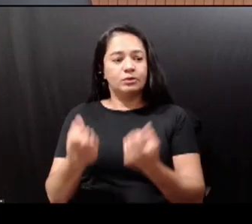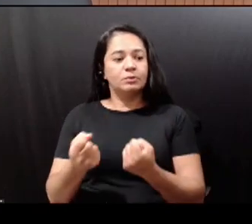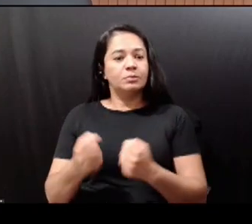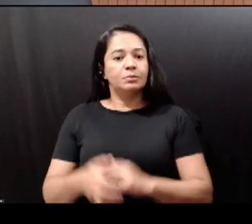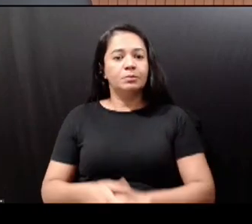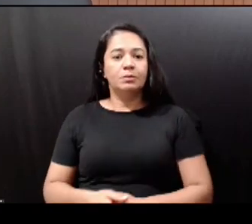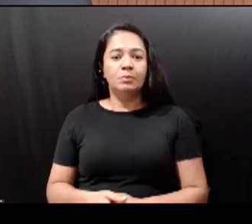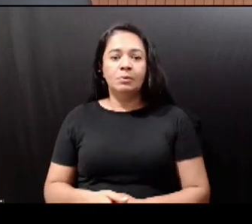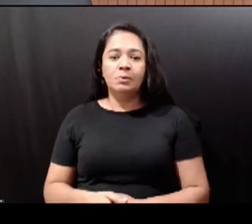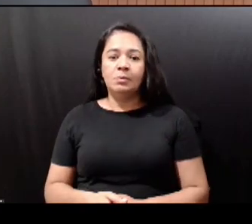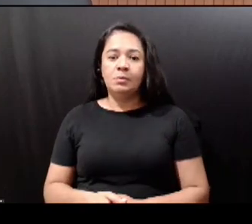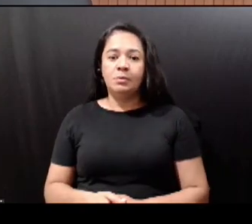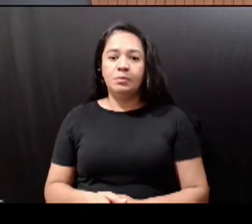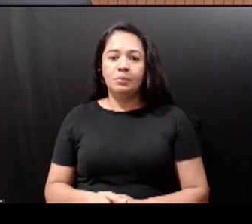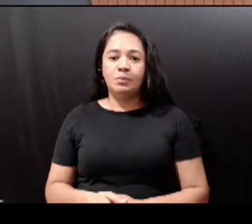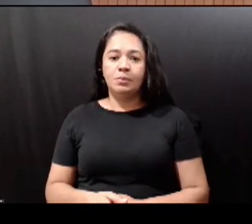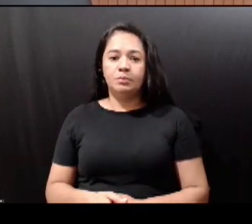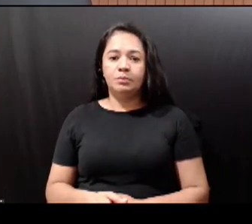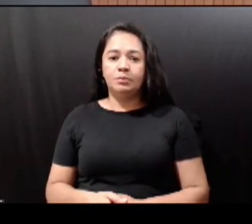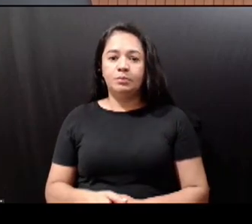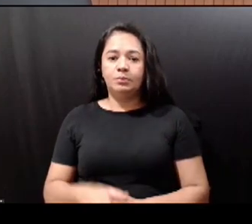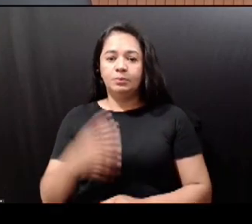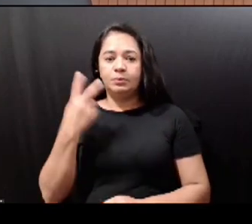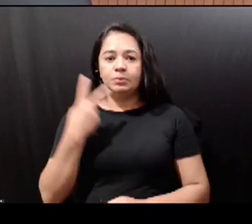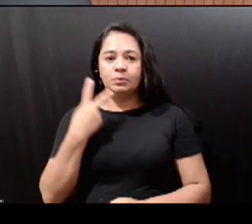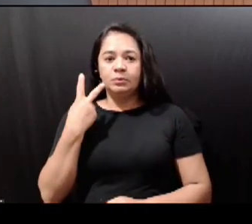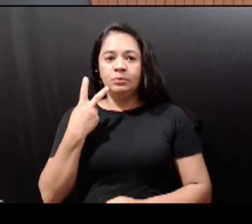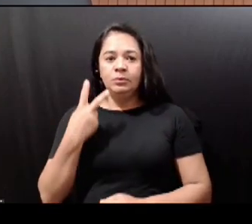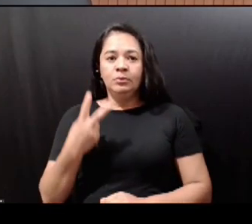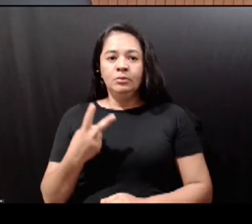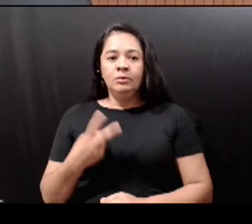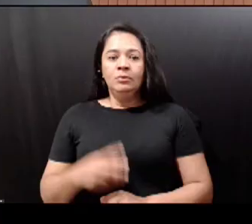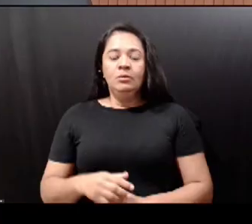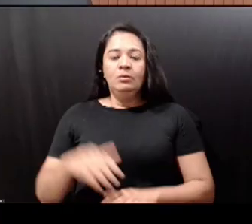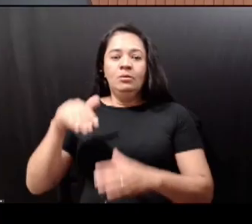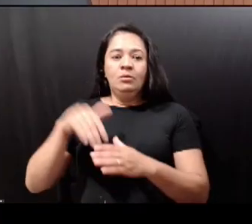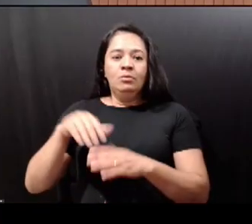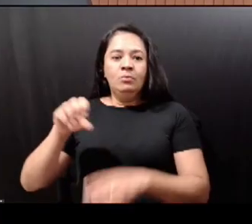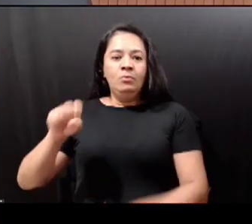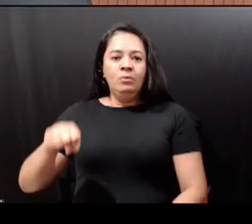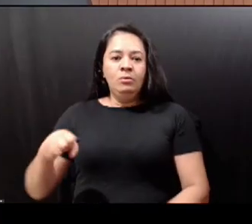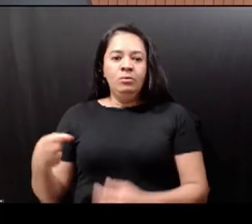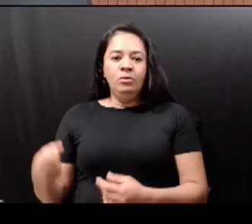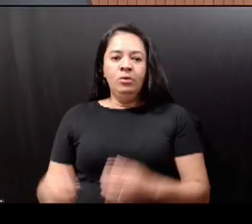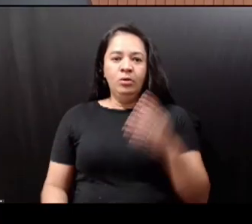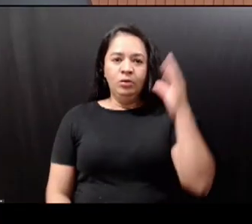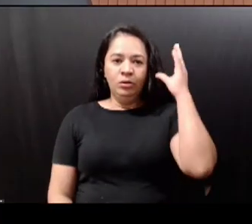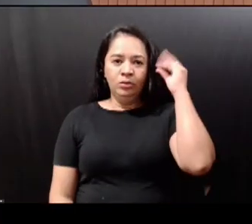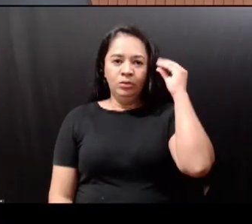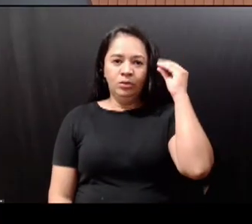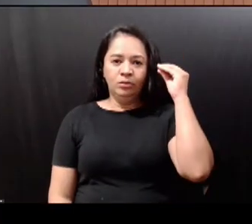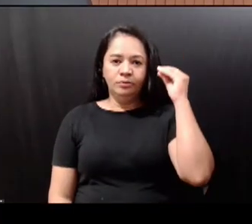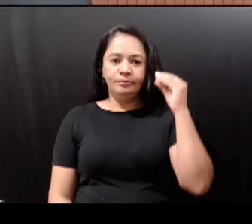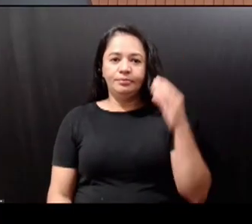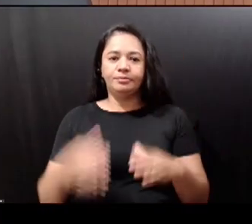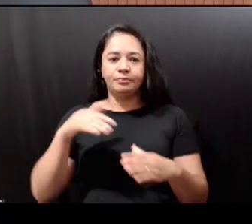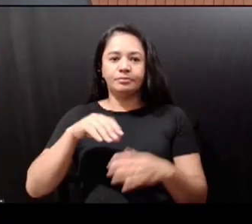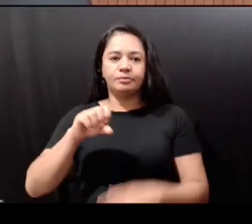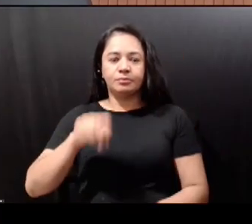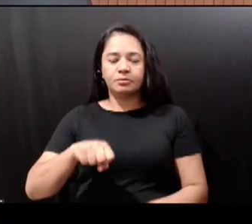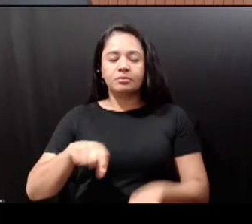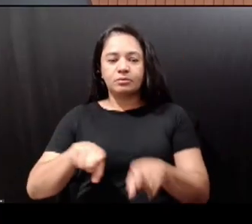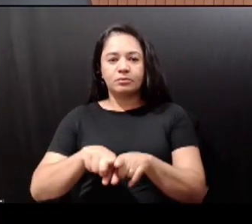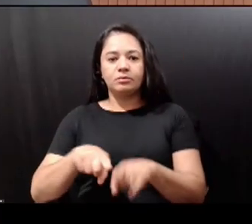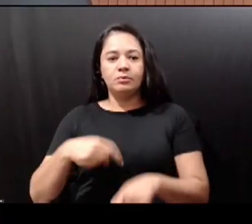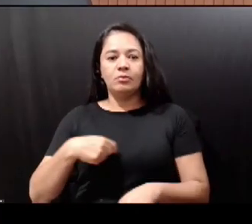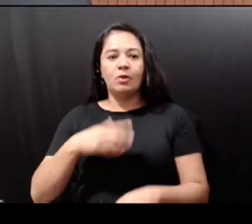Com o voto do vereador Carlinhos Camelô e o voto favorável do relator Benê Lima, favorável também, o meu voto